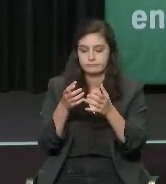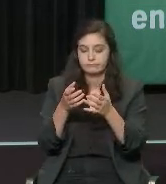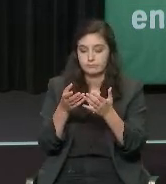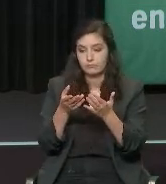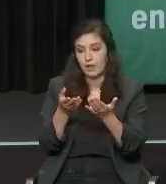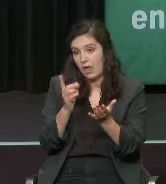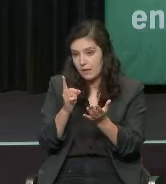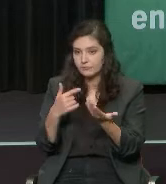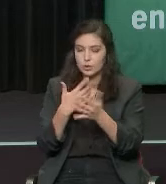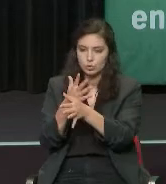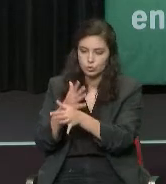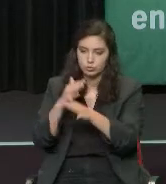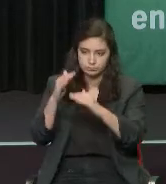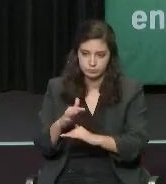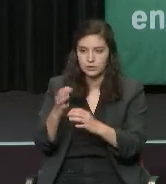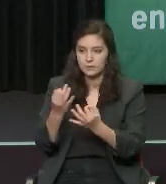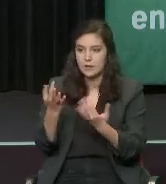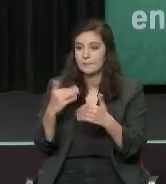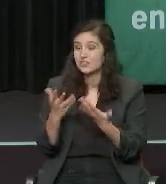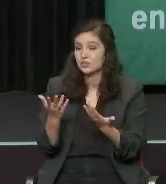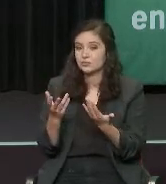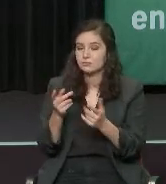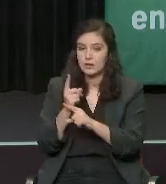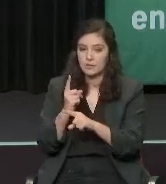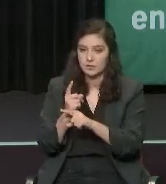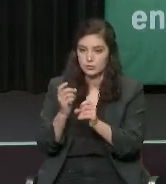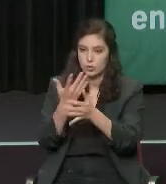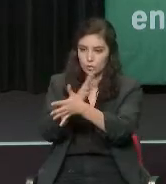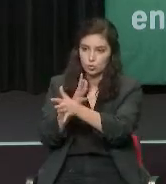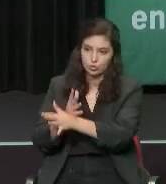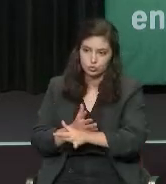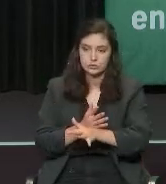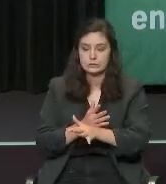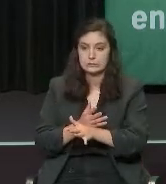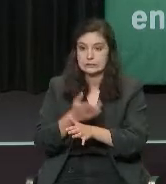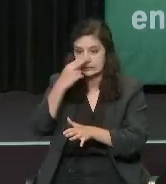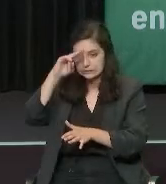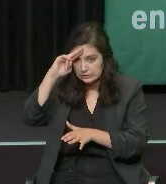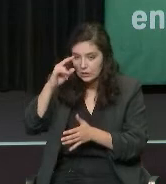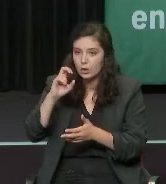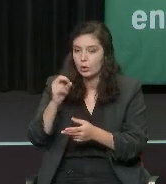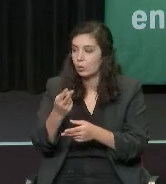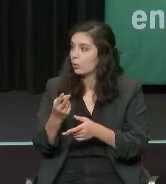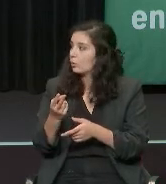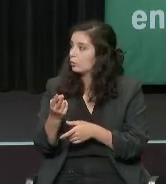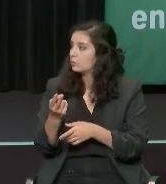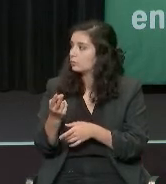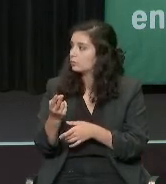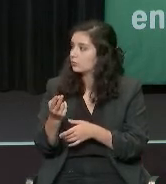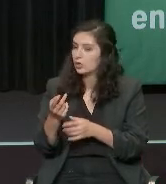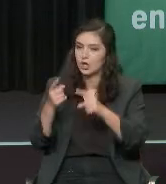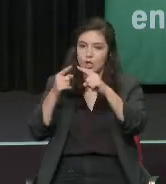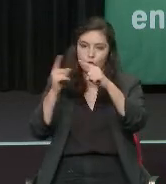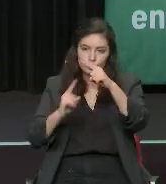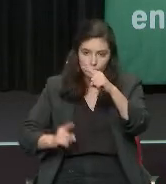o incendiarismo, mas mantém-se os incêndios de natureza mais acidentais ou as trovoadas